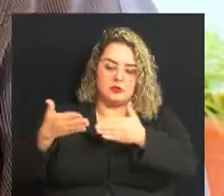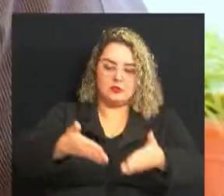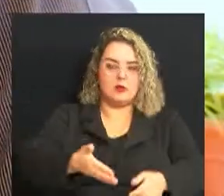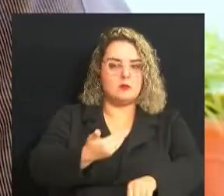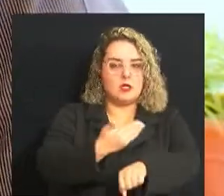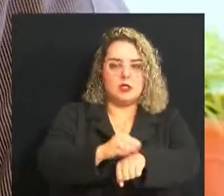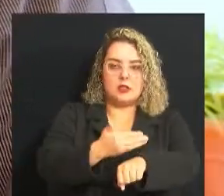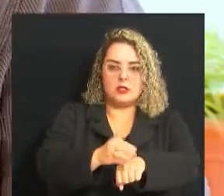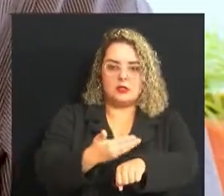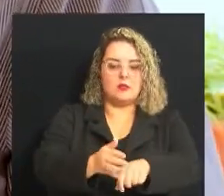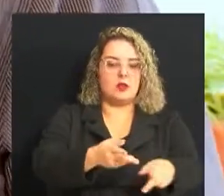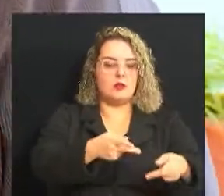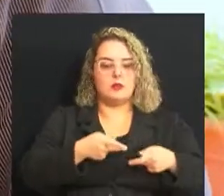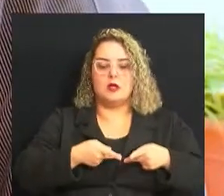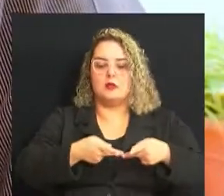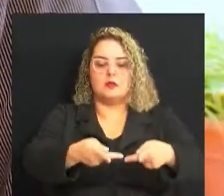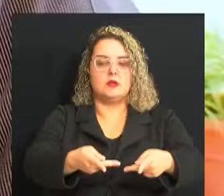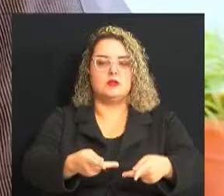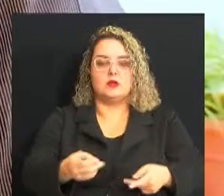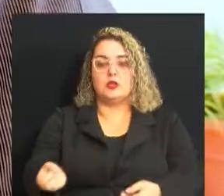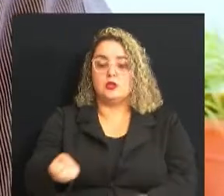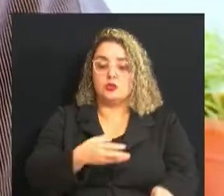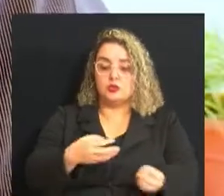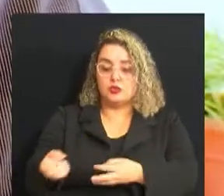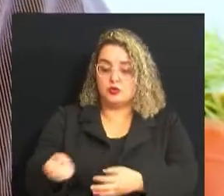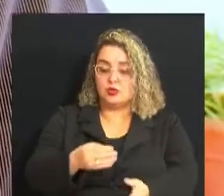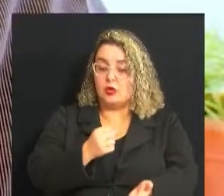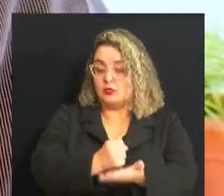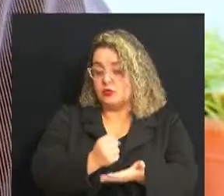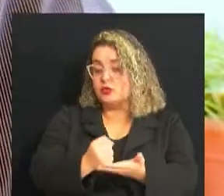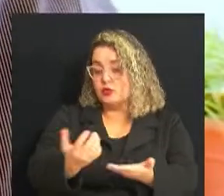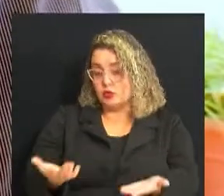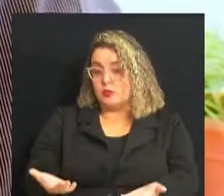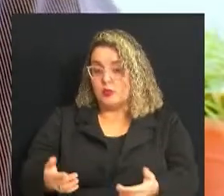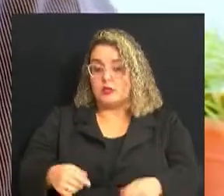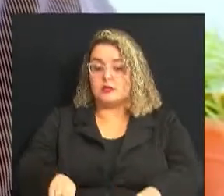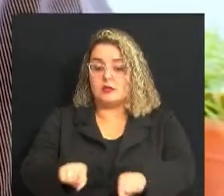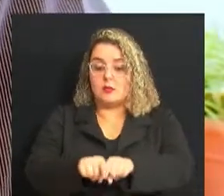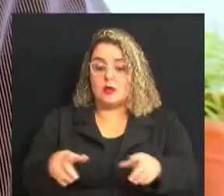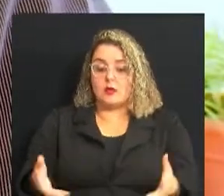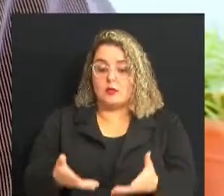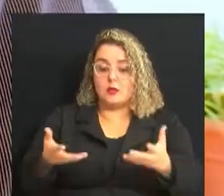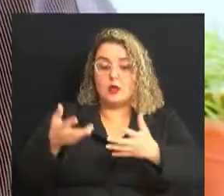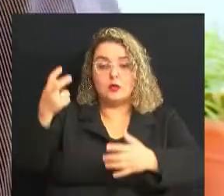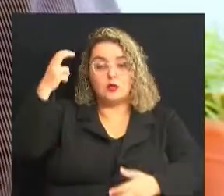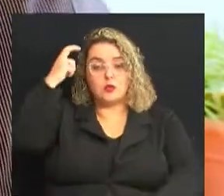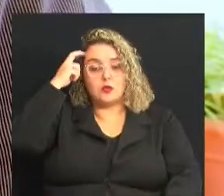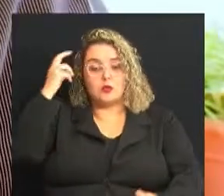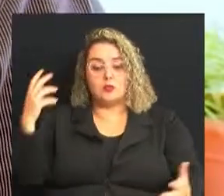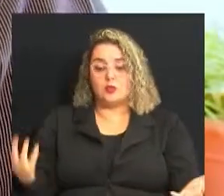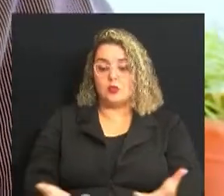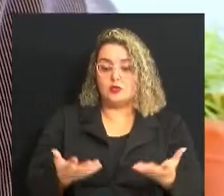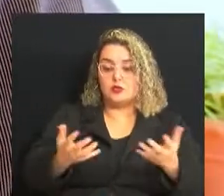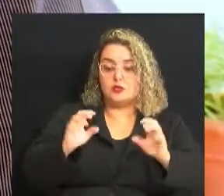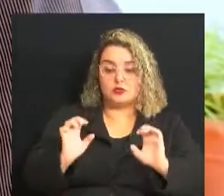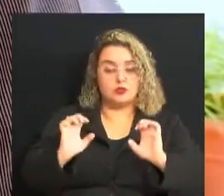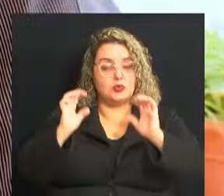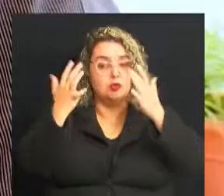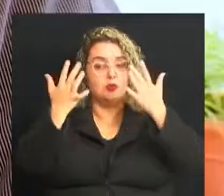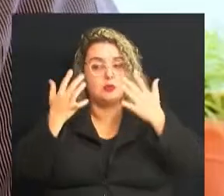para visitação e para novos negócios, como também motivações culturais, motivações de eventos,